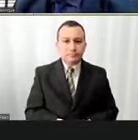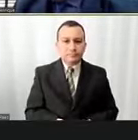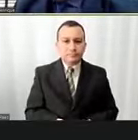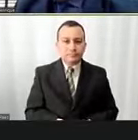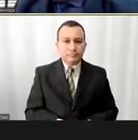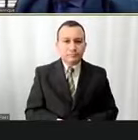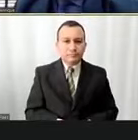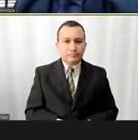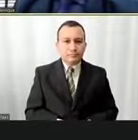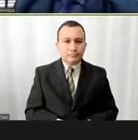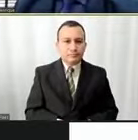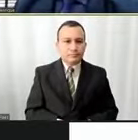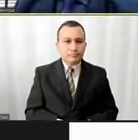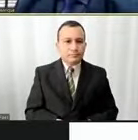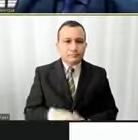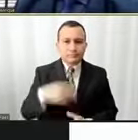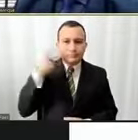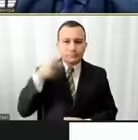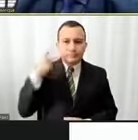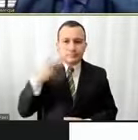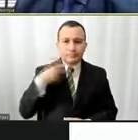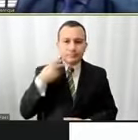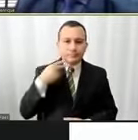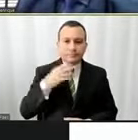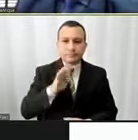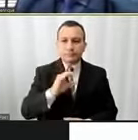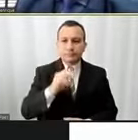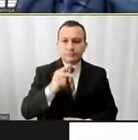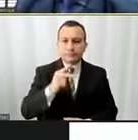Ok. Vereador Tenente Coronel Pacola.